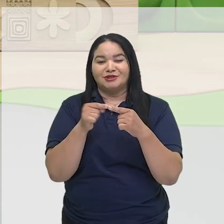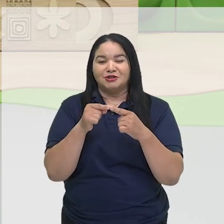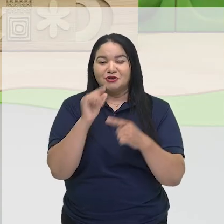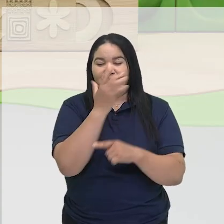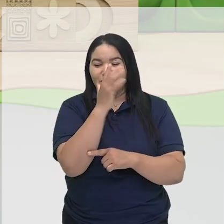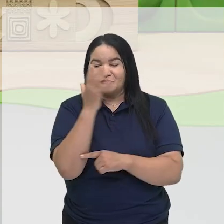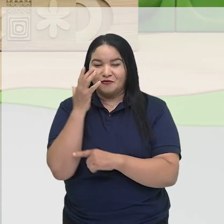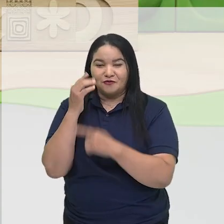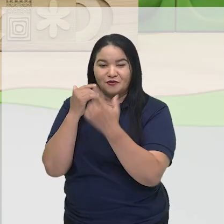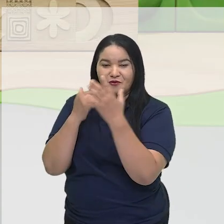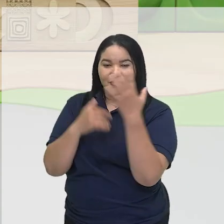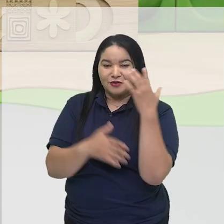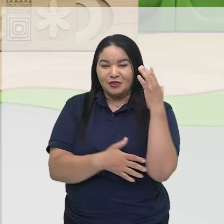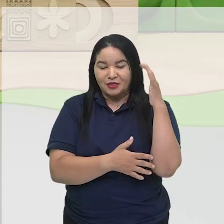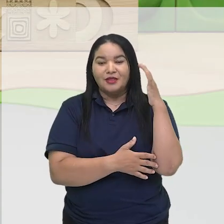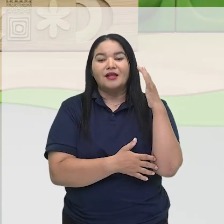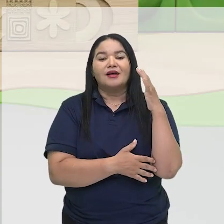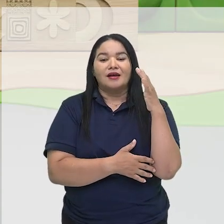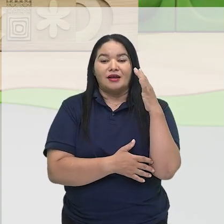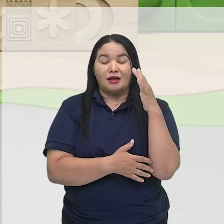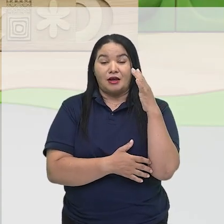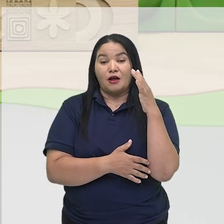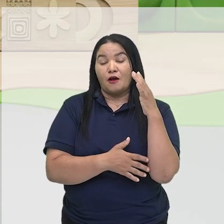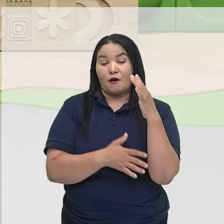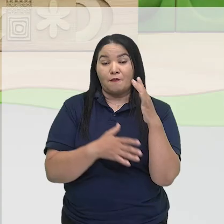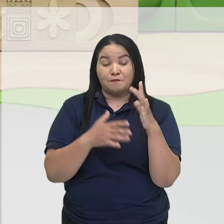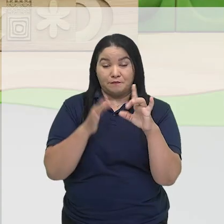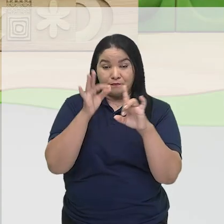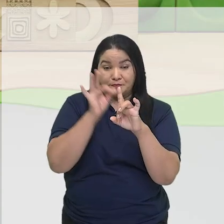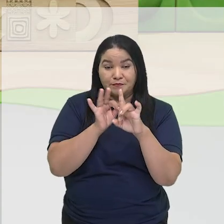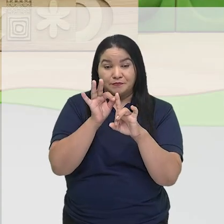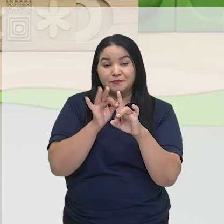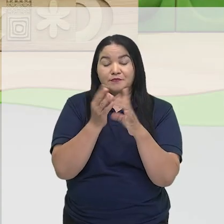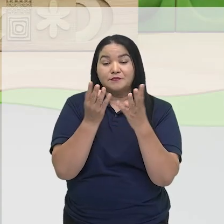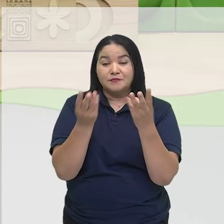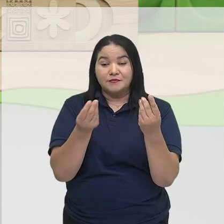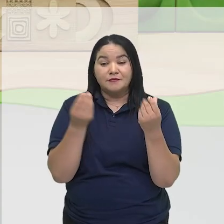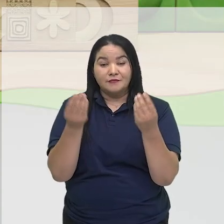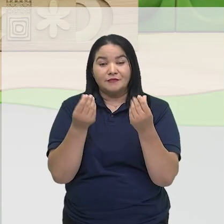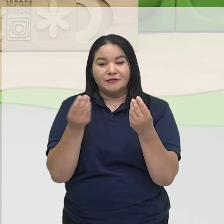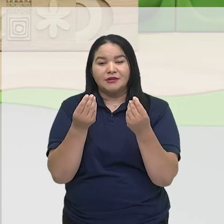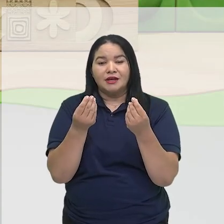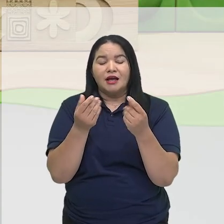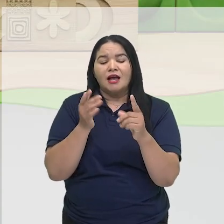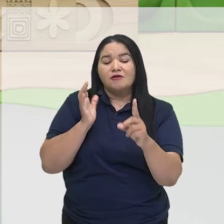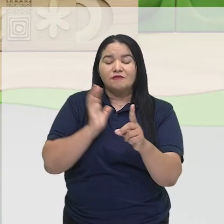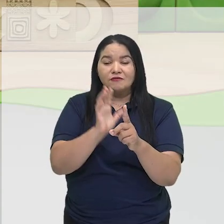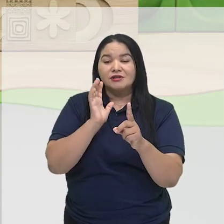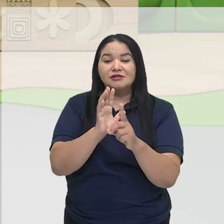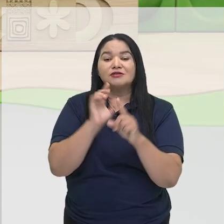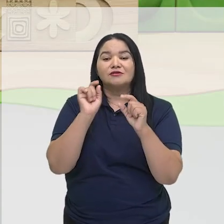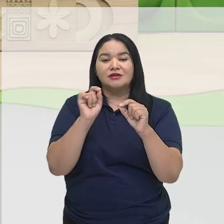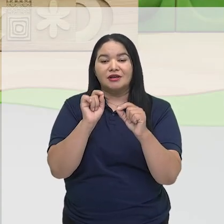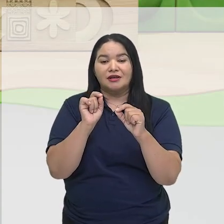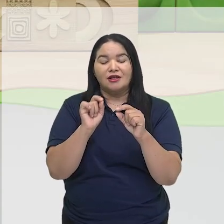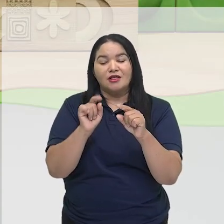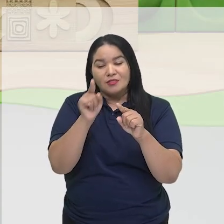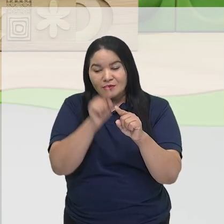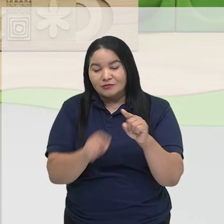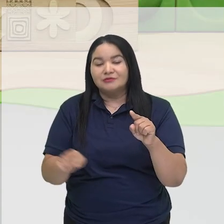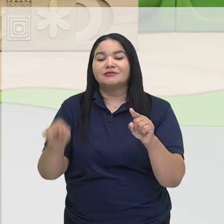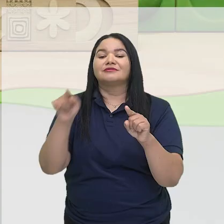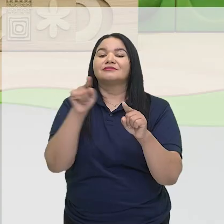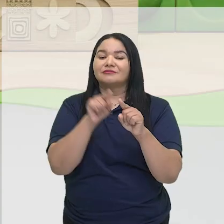tropical úmida. Então, essa umidade vai influenciar aonde? No ciclo das